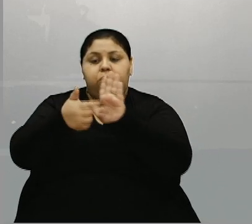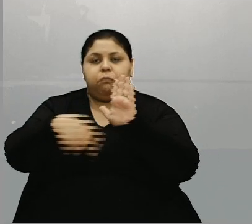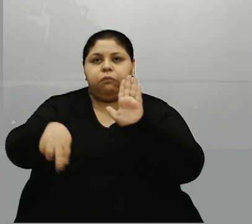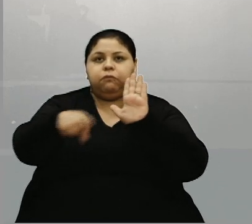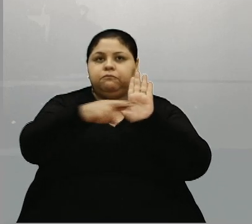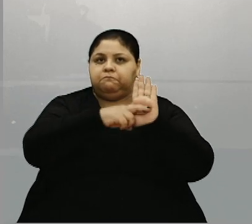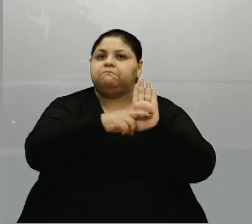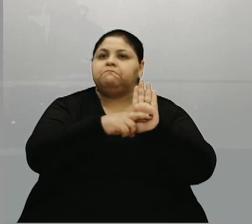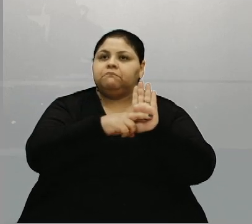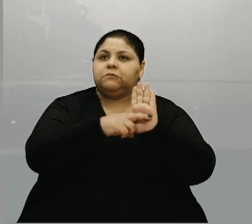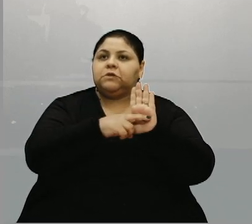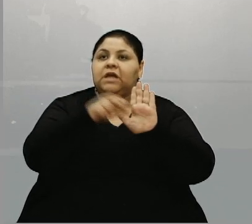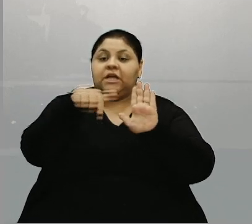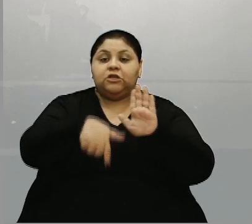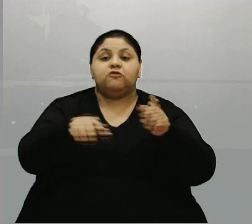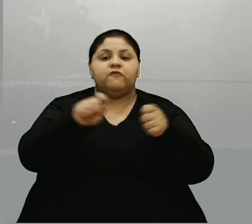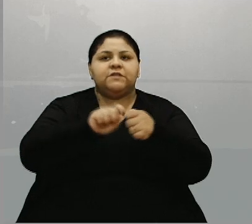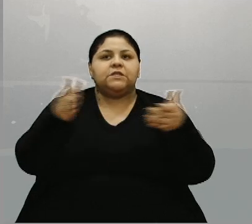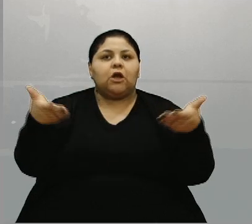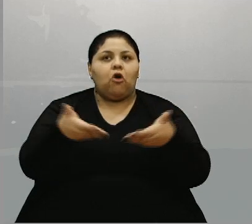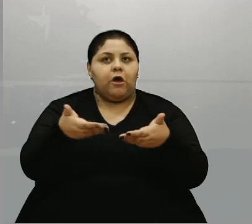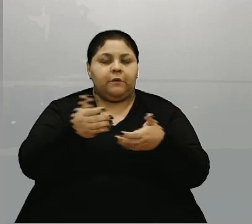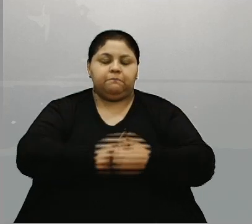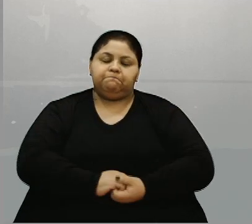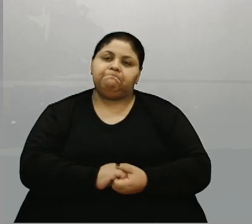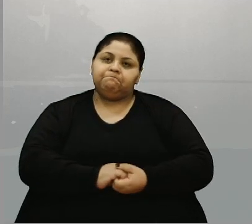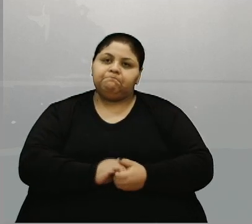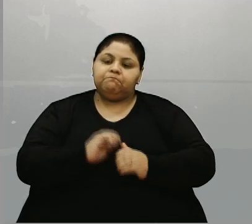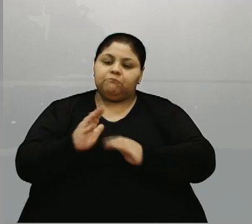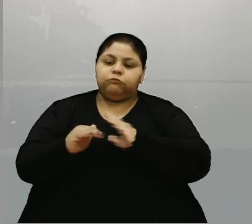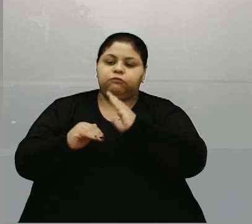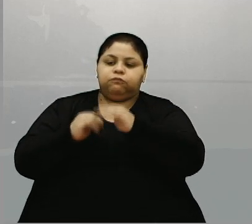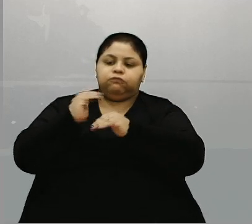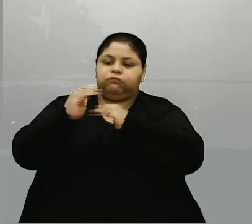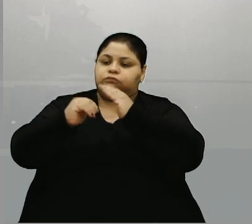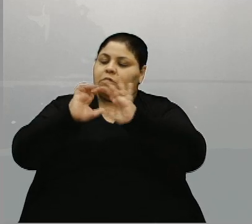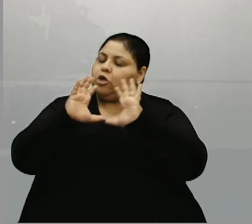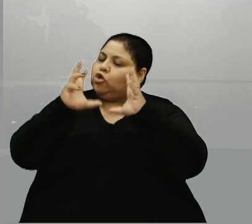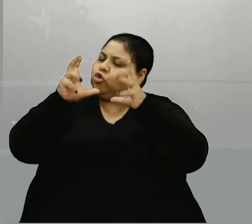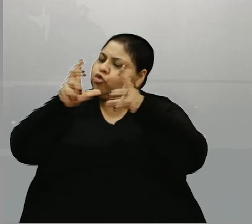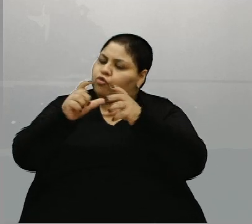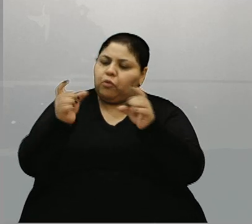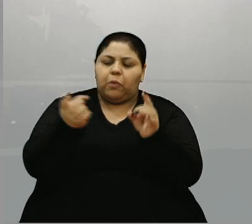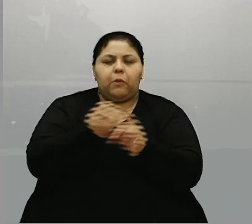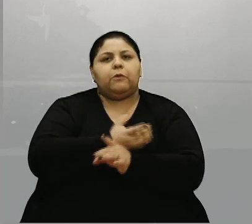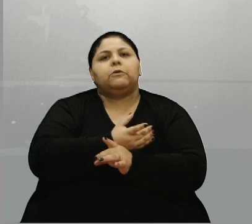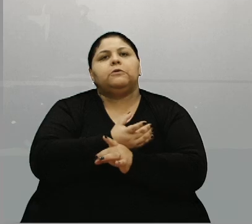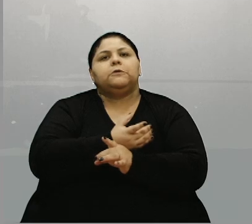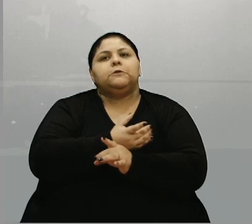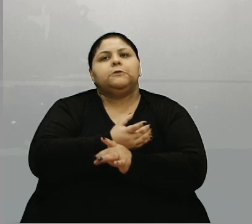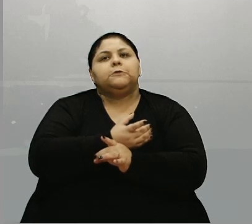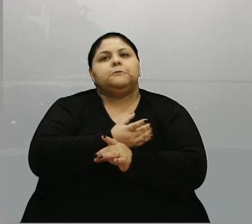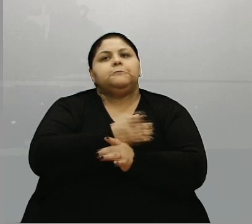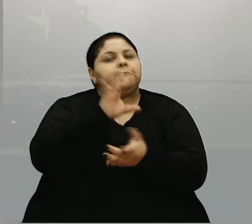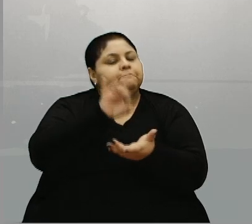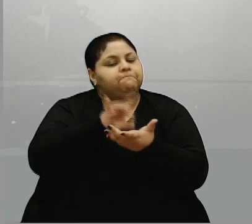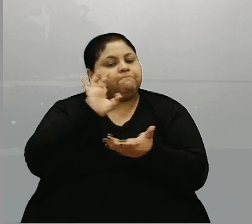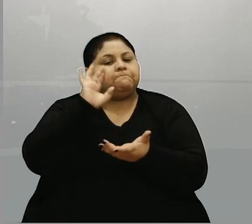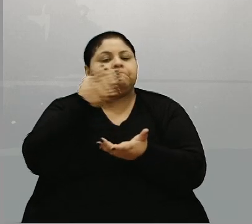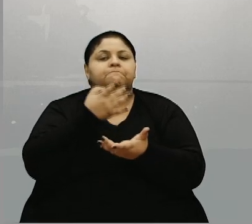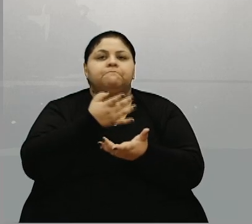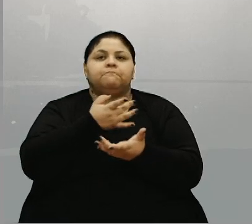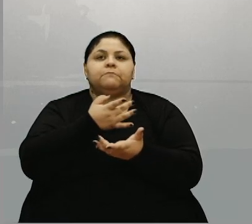resultados e é isso que eu estou fazendo. Pouco a pouco, tudo vem à tona e se realiza e acontece. Reitero